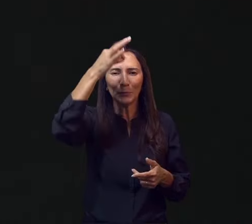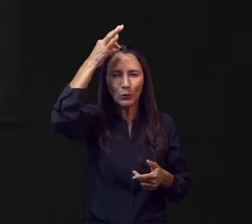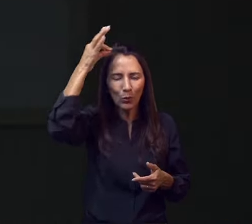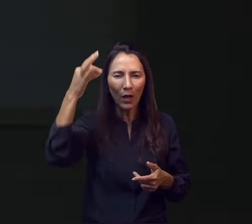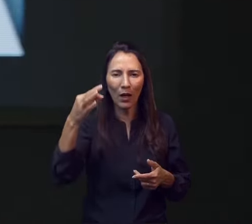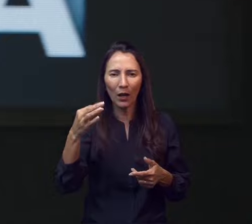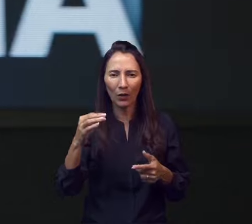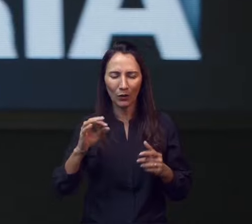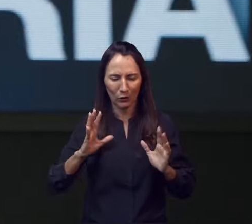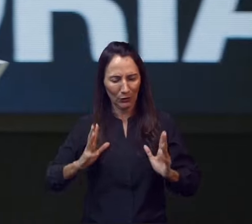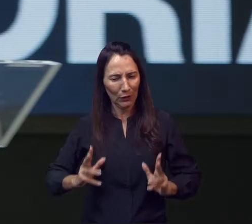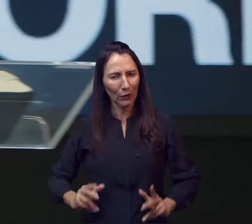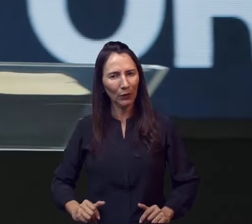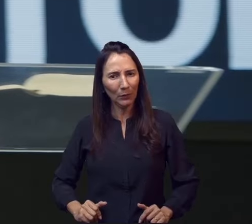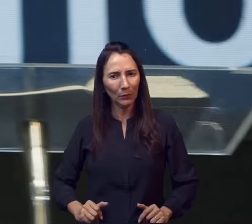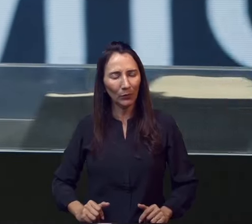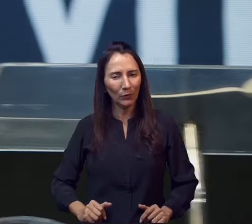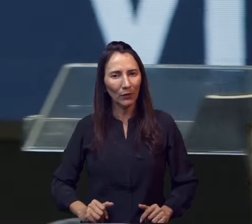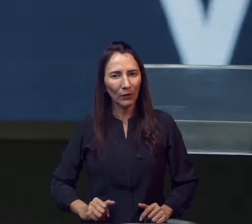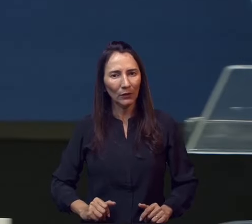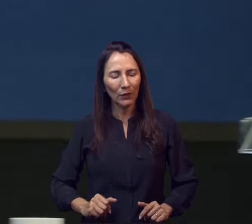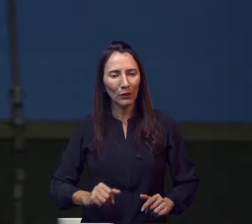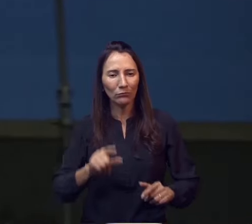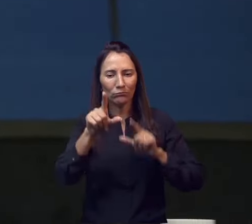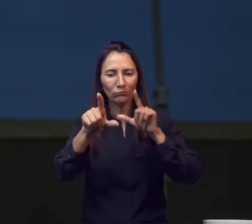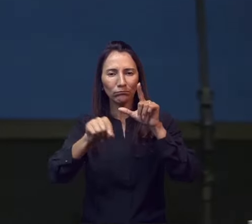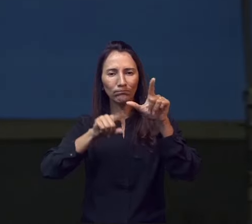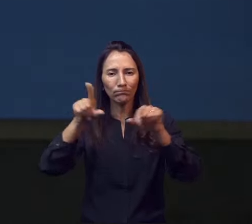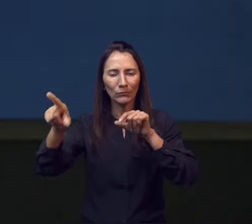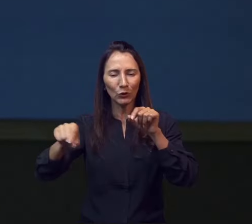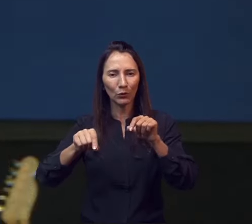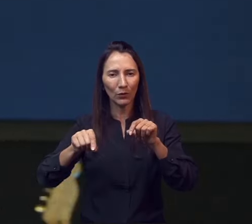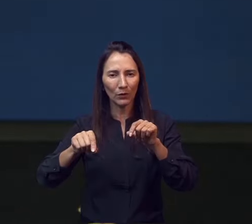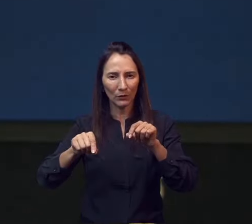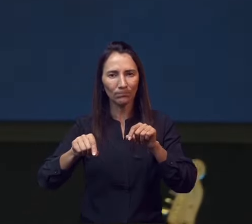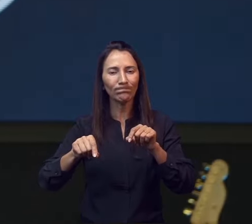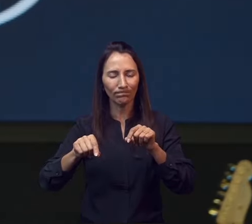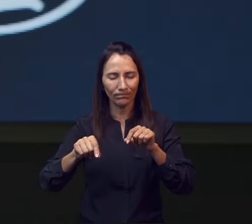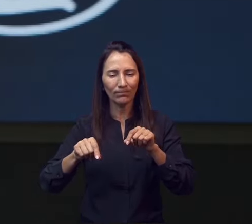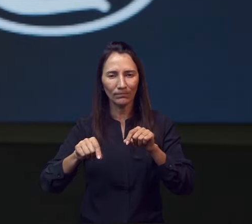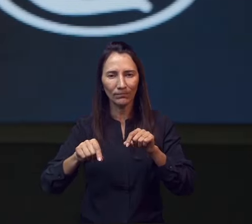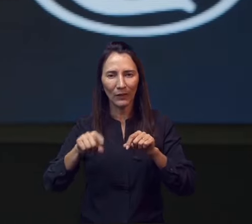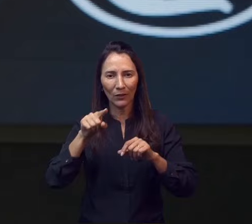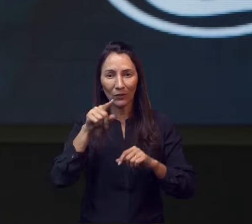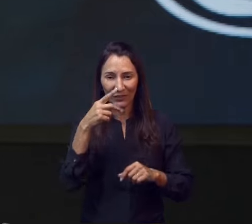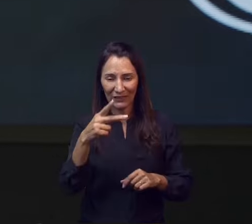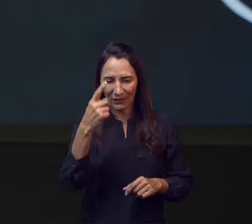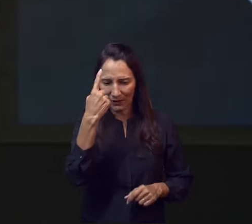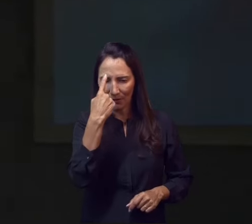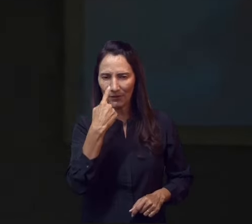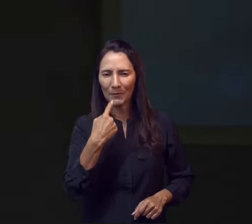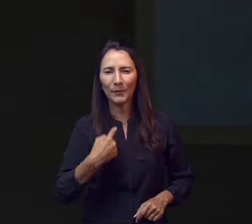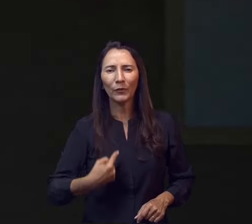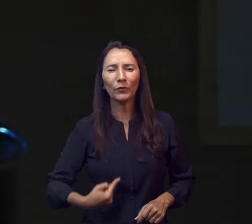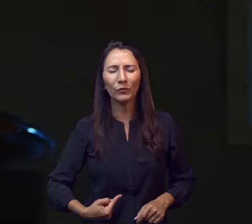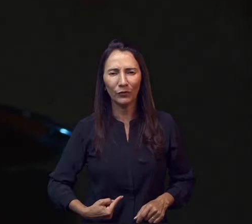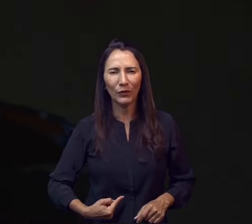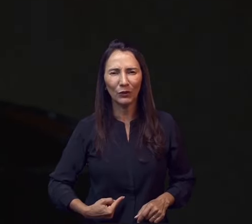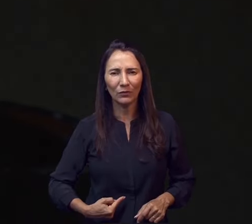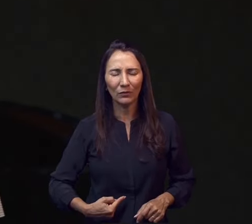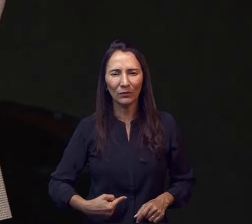definem como pessoa e determinam Nossas escolhas e atitudes o seu caráter é mais um elemento que vai determinar a maneira que você